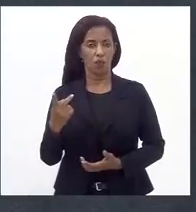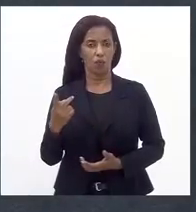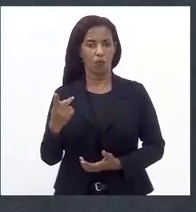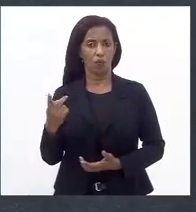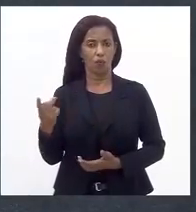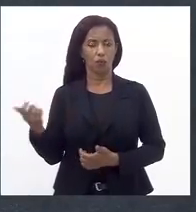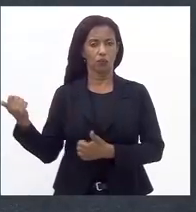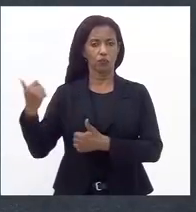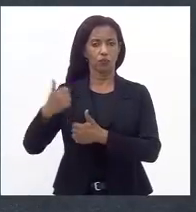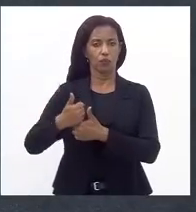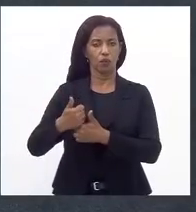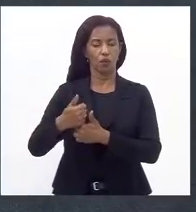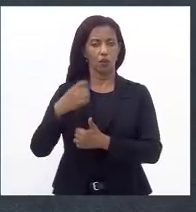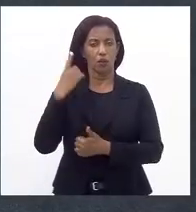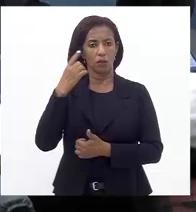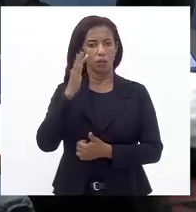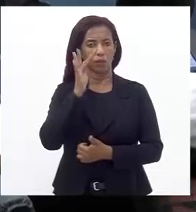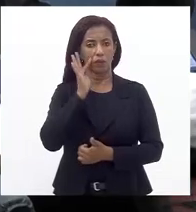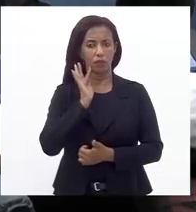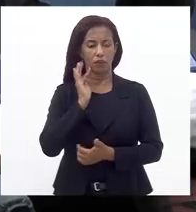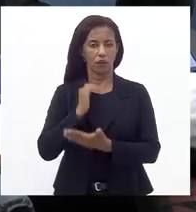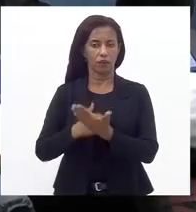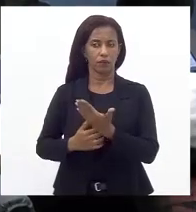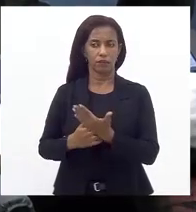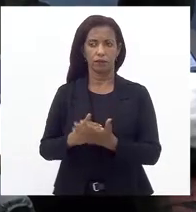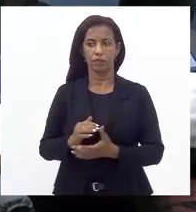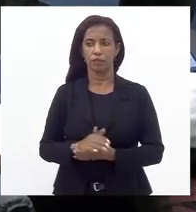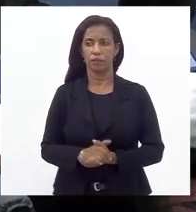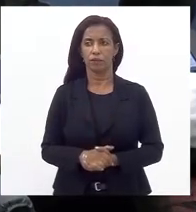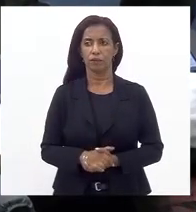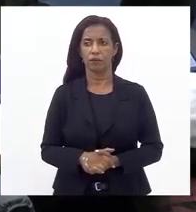fala o deputado Flávio Serafim obrigada